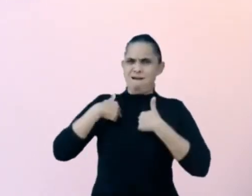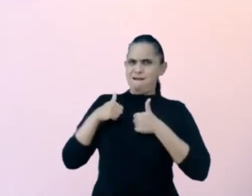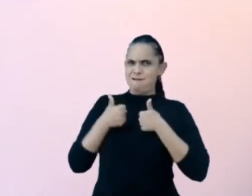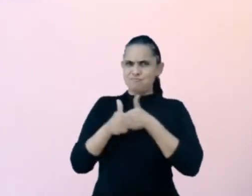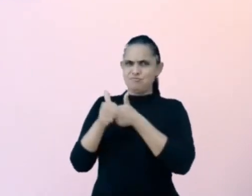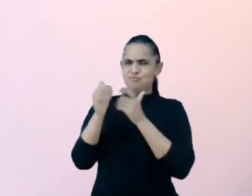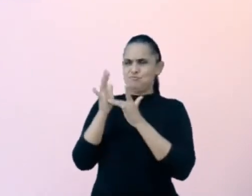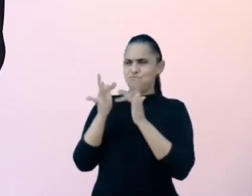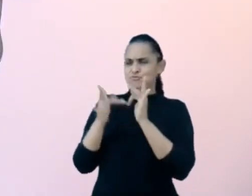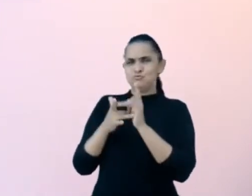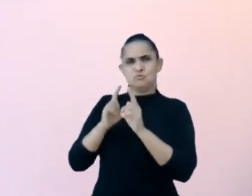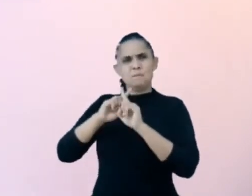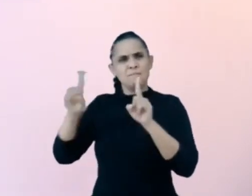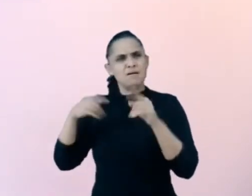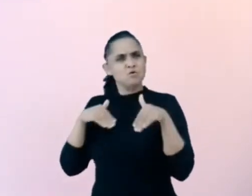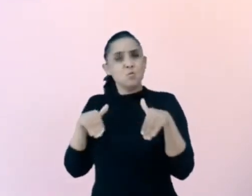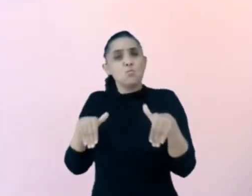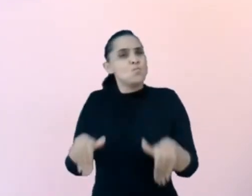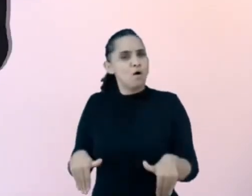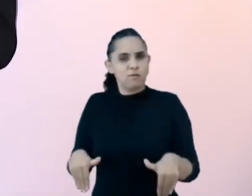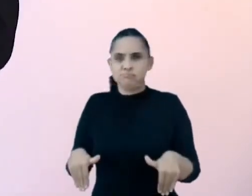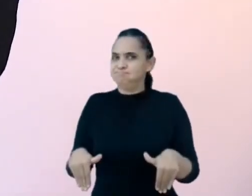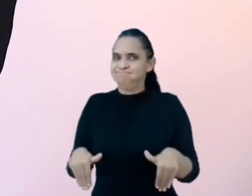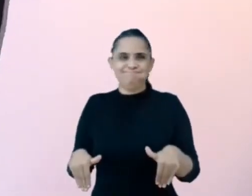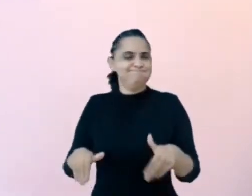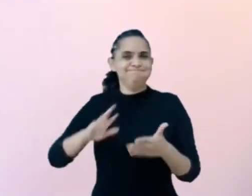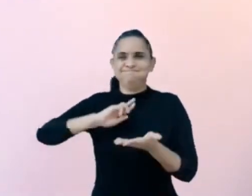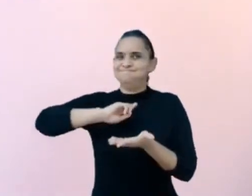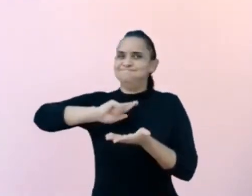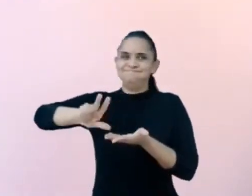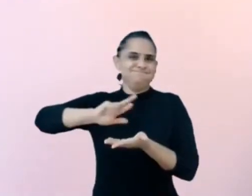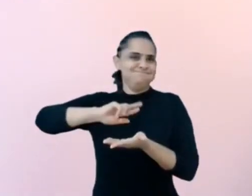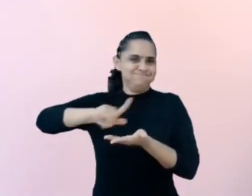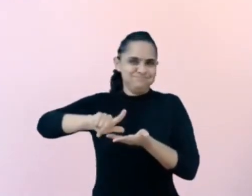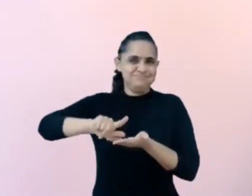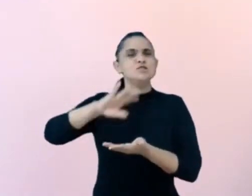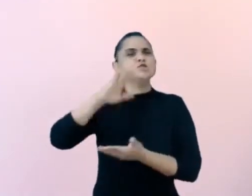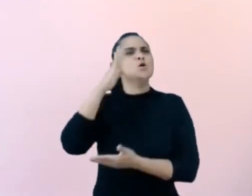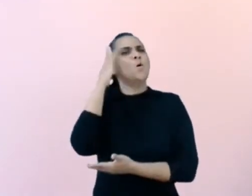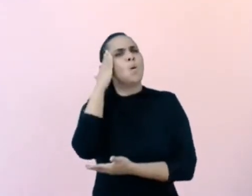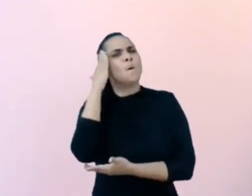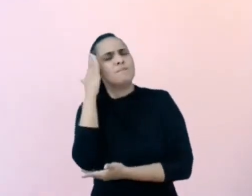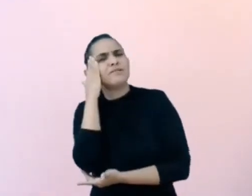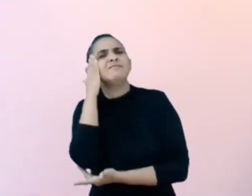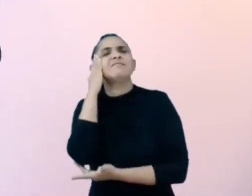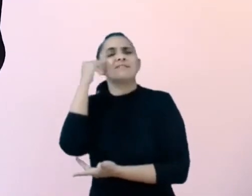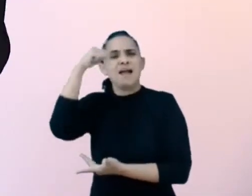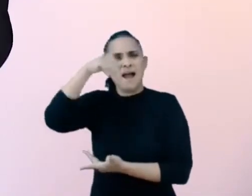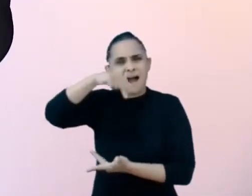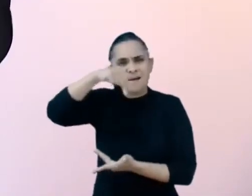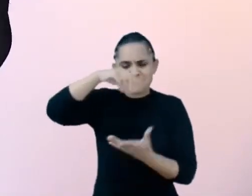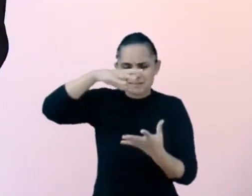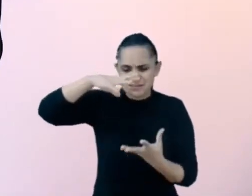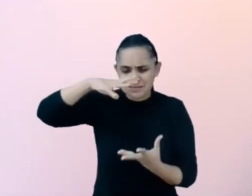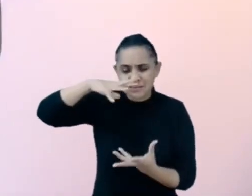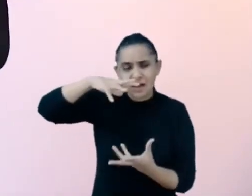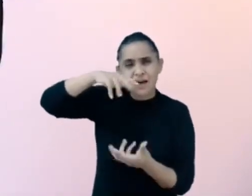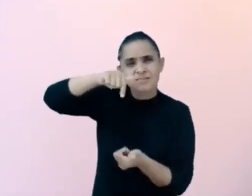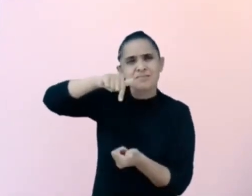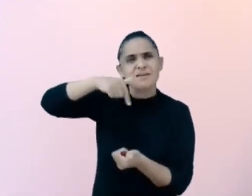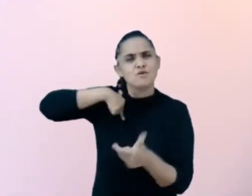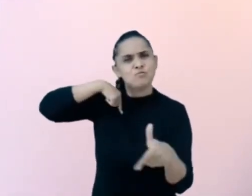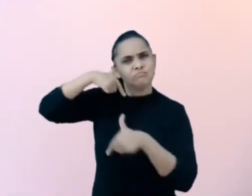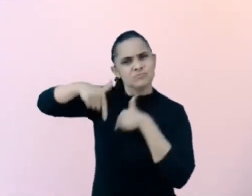servir. Enquanto não compreendamos que estamos nessa terra ao serviço de